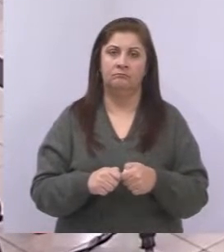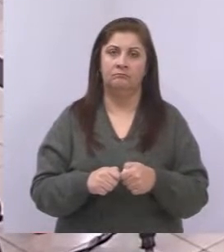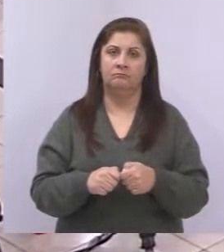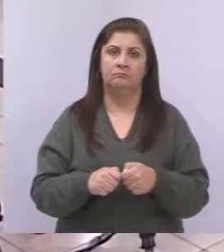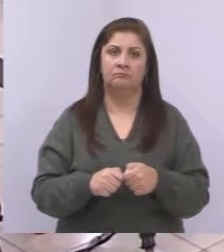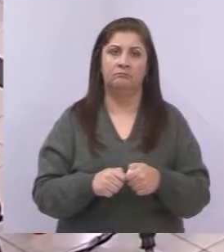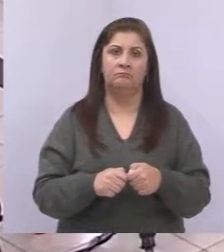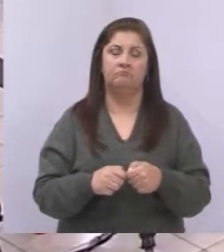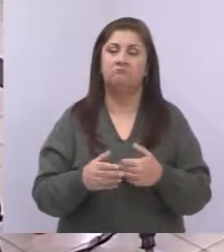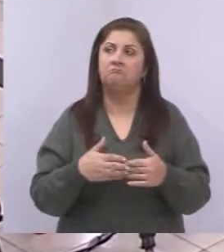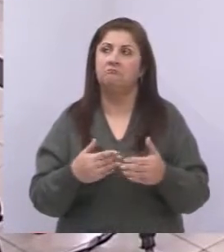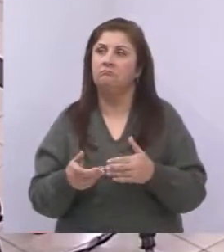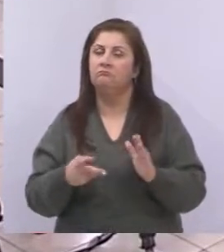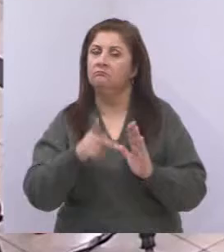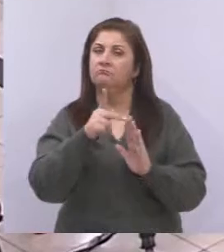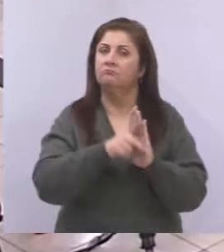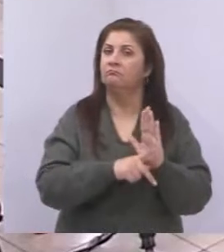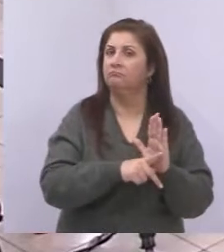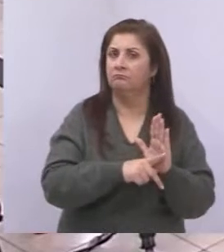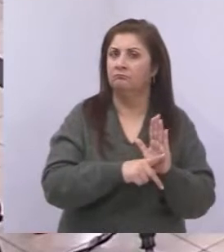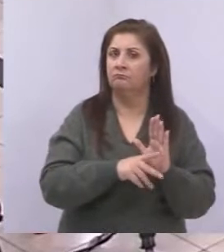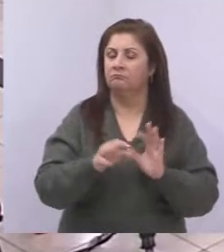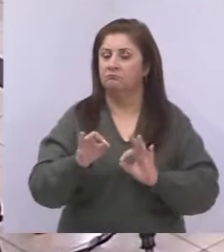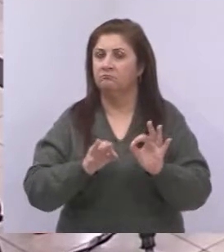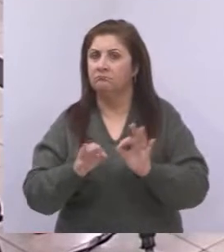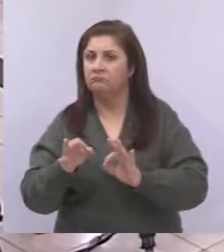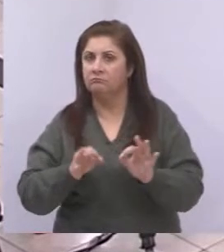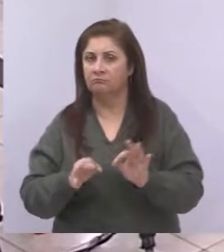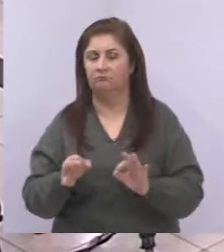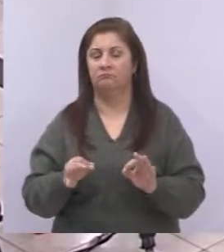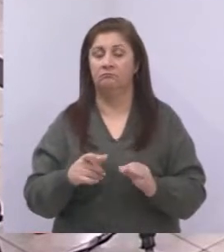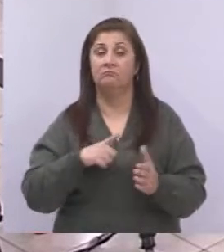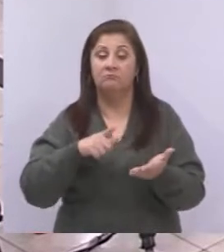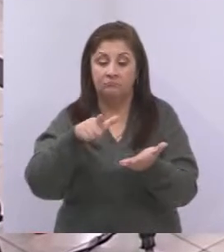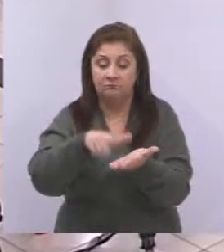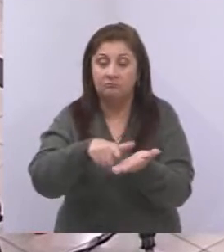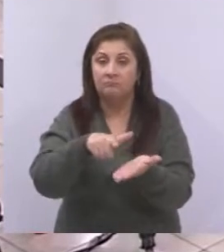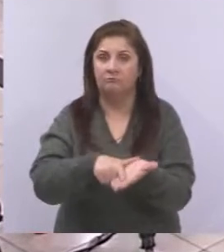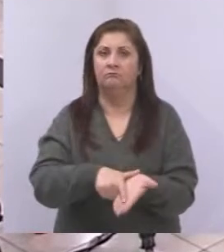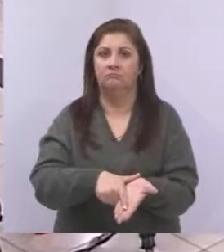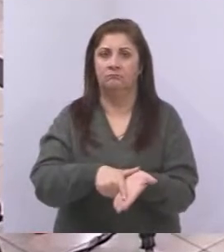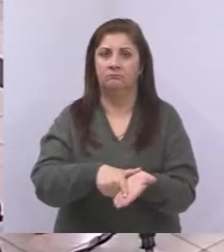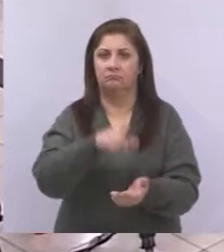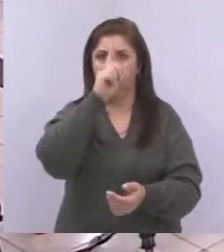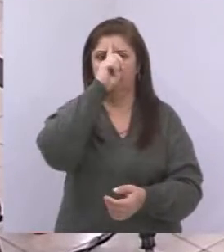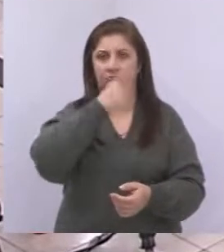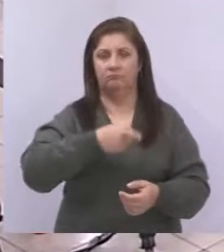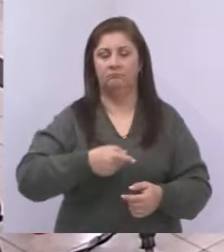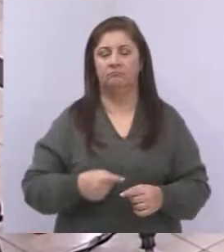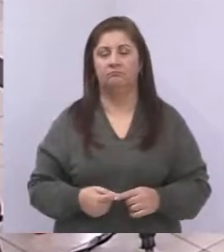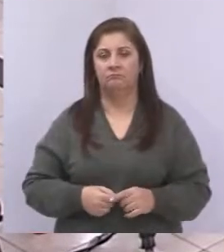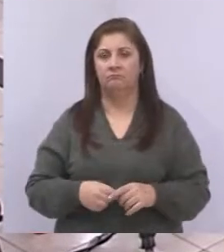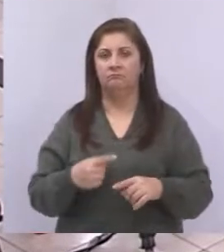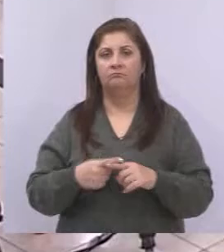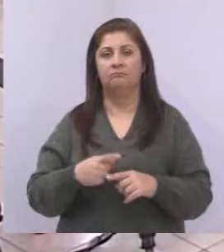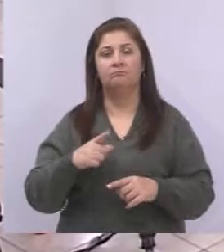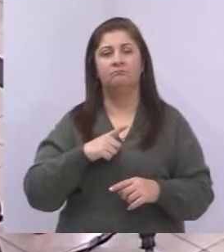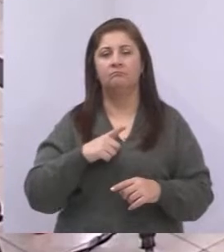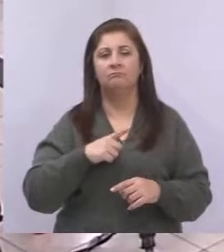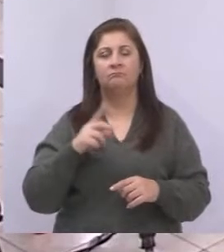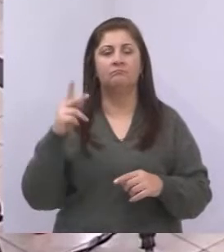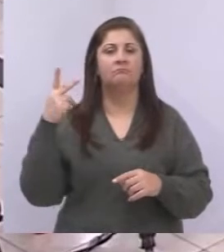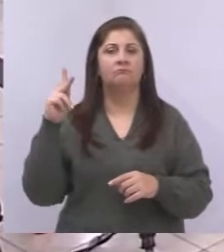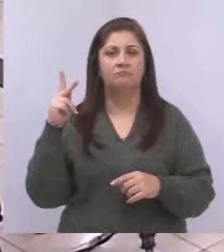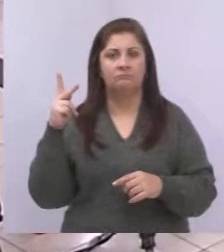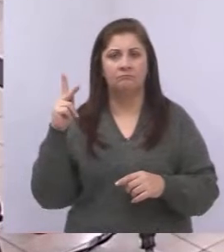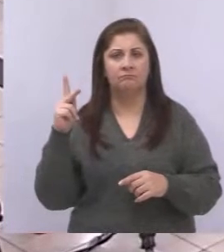qualquer tipo de projeto, ter qualquer tipo de papel, porque traríamos princípios e